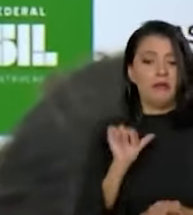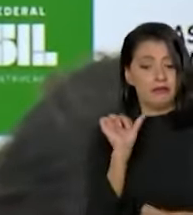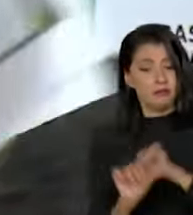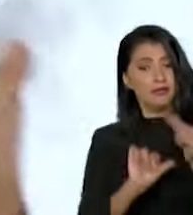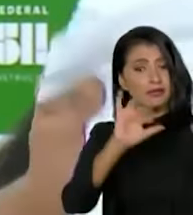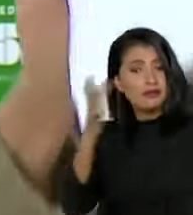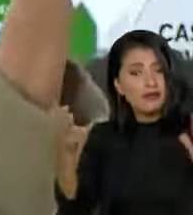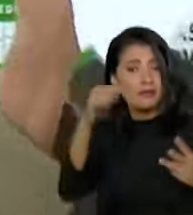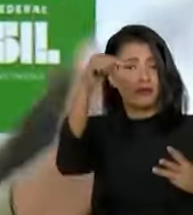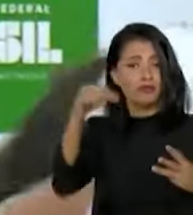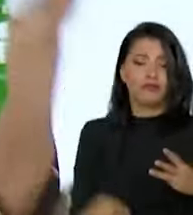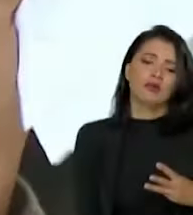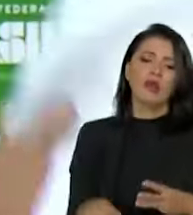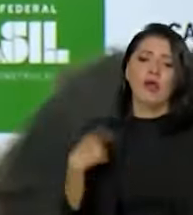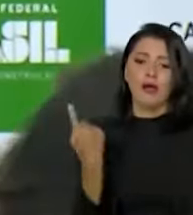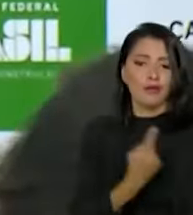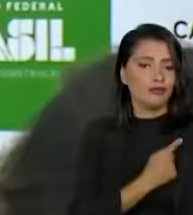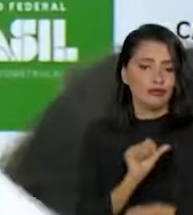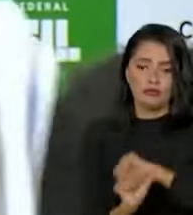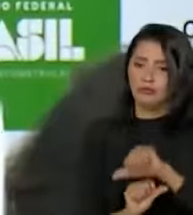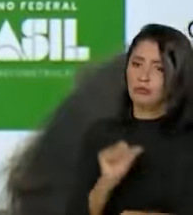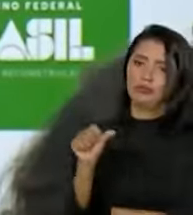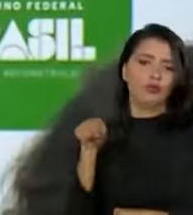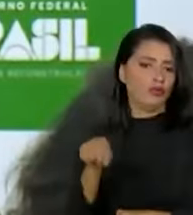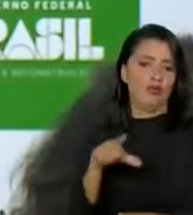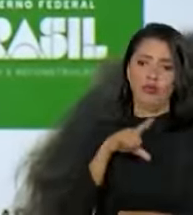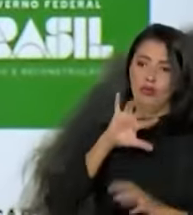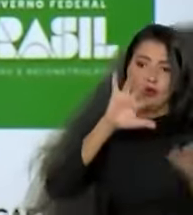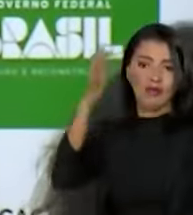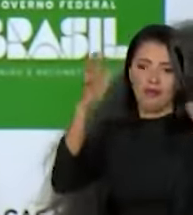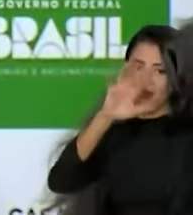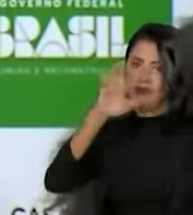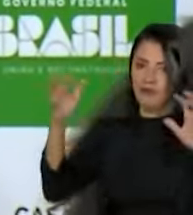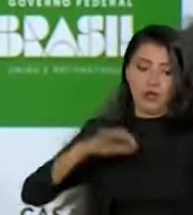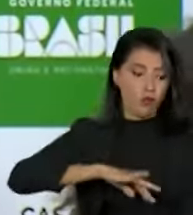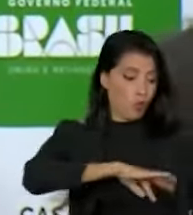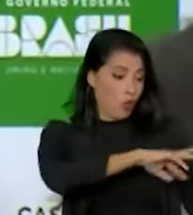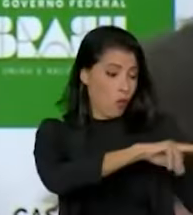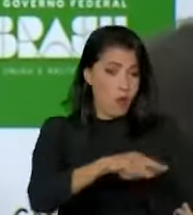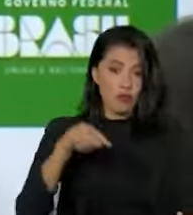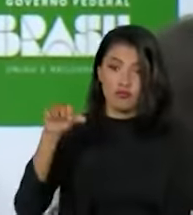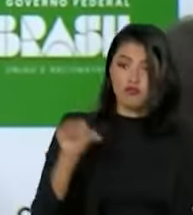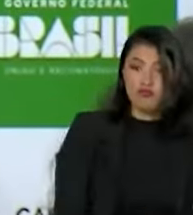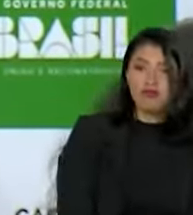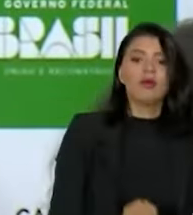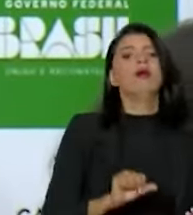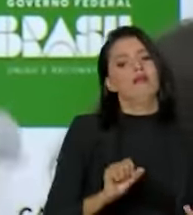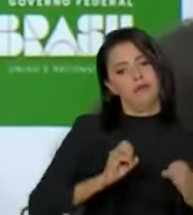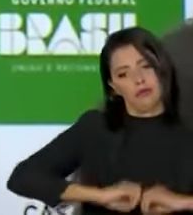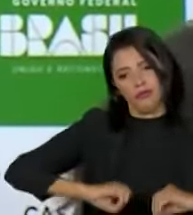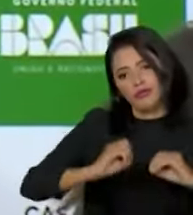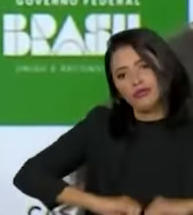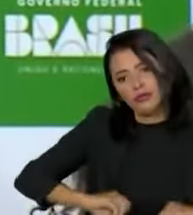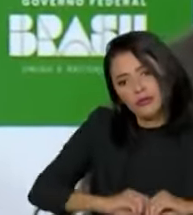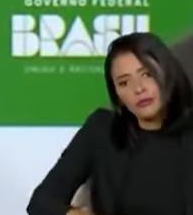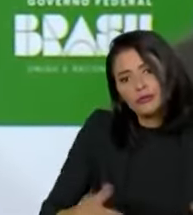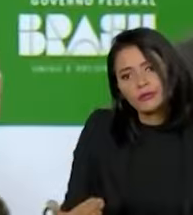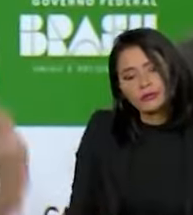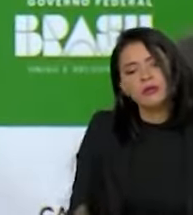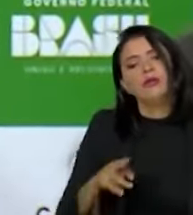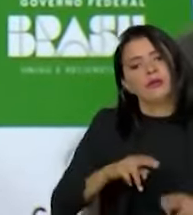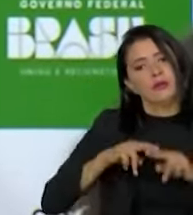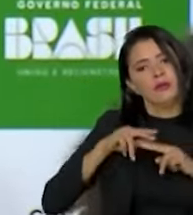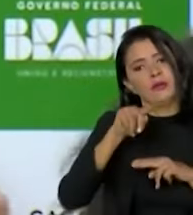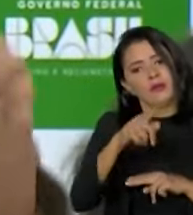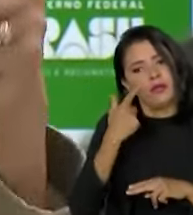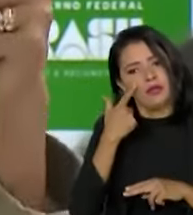Nós mudamos o clima da terra e isso vai prejudicar cada vez mais. Por isso, essa ação conjunta de